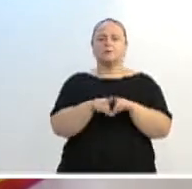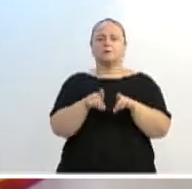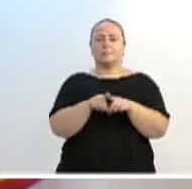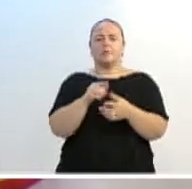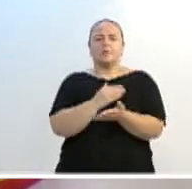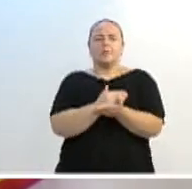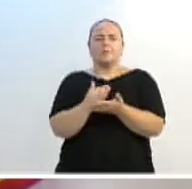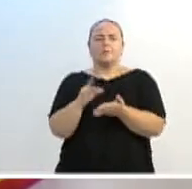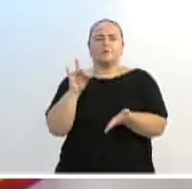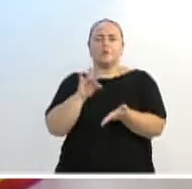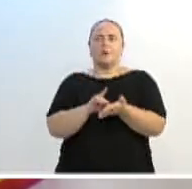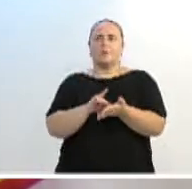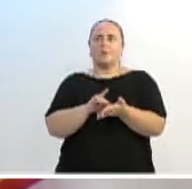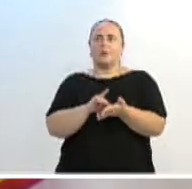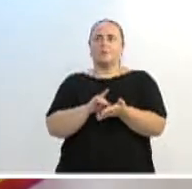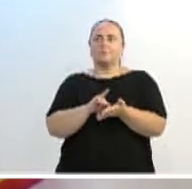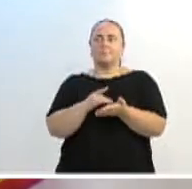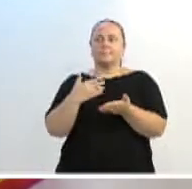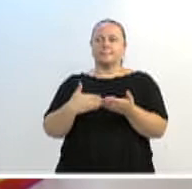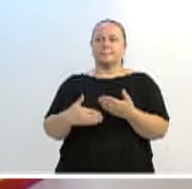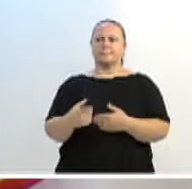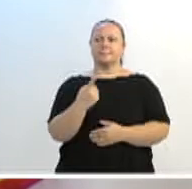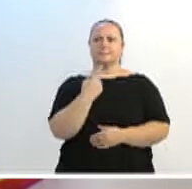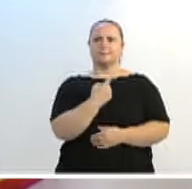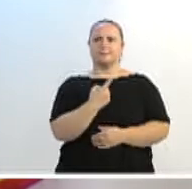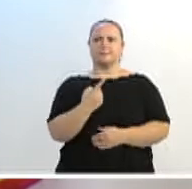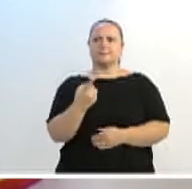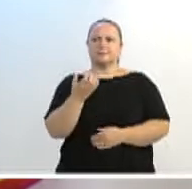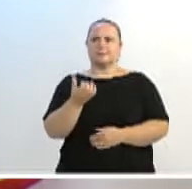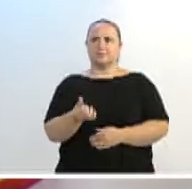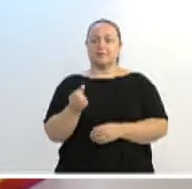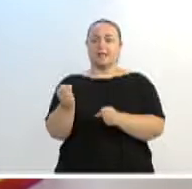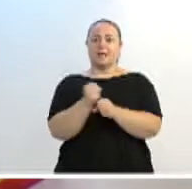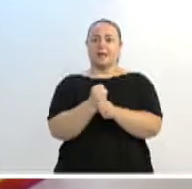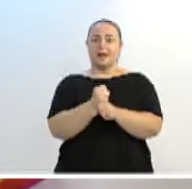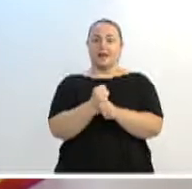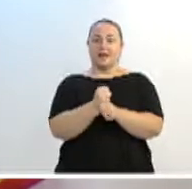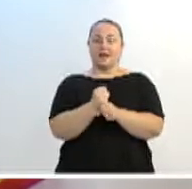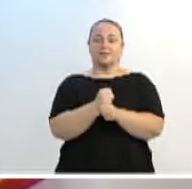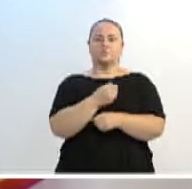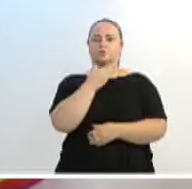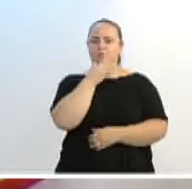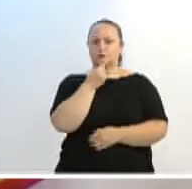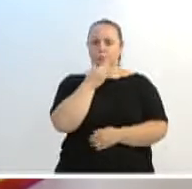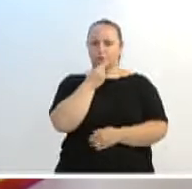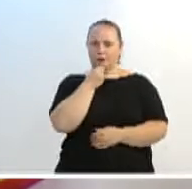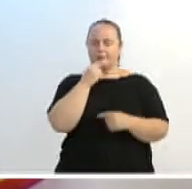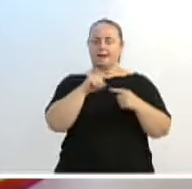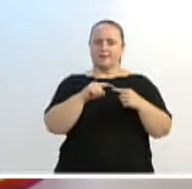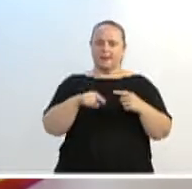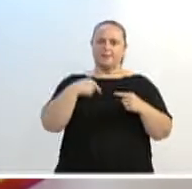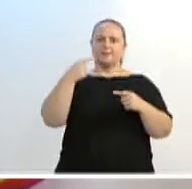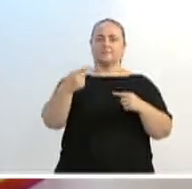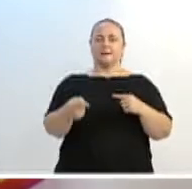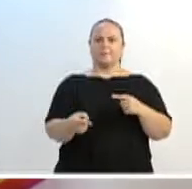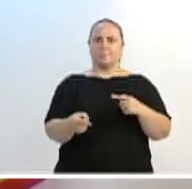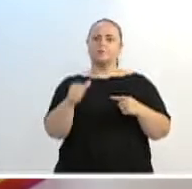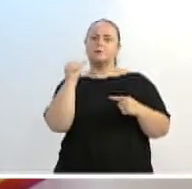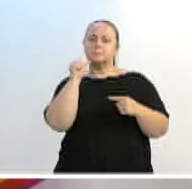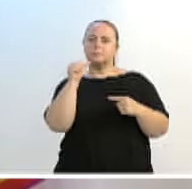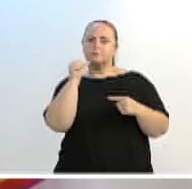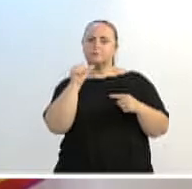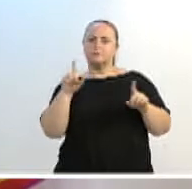muito há 116 anos atrás, né, somente com homens, depois veio as senhoras